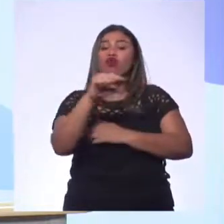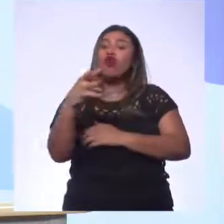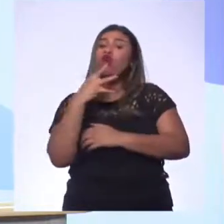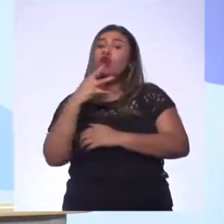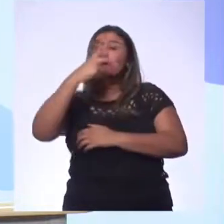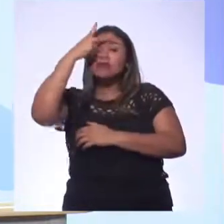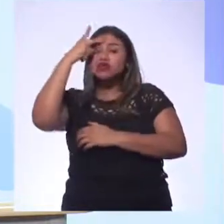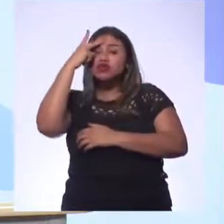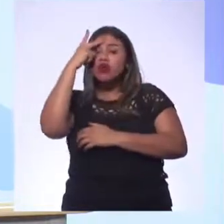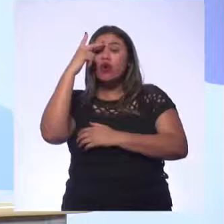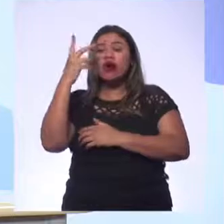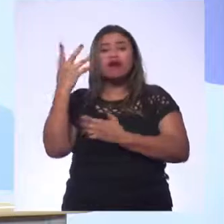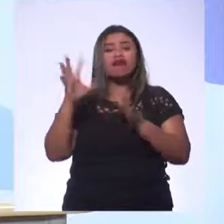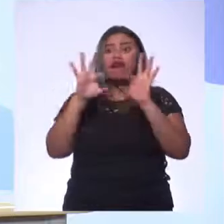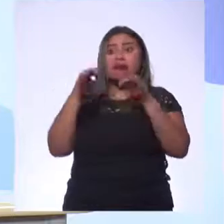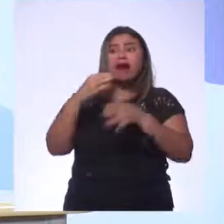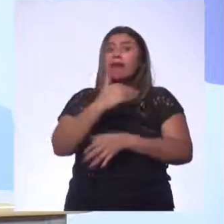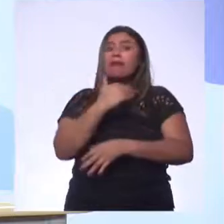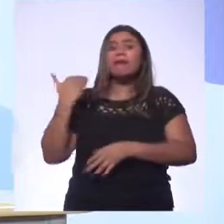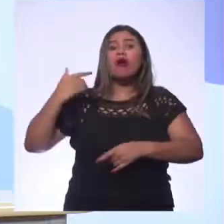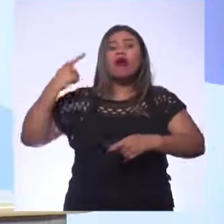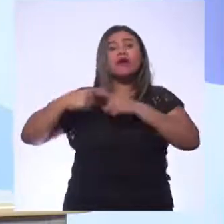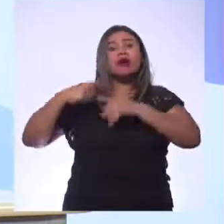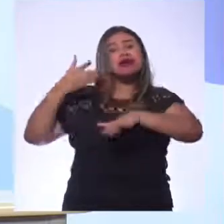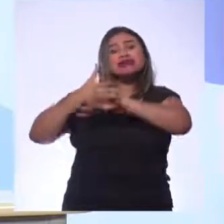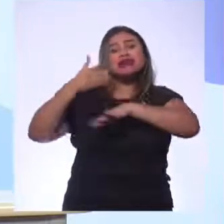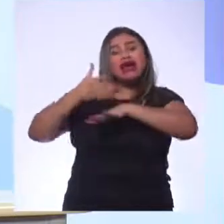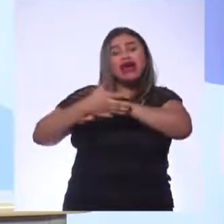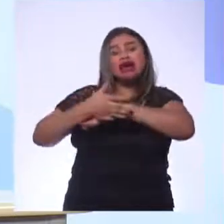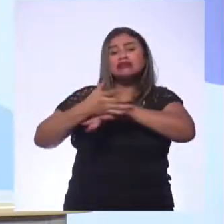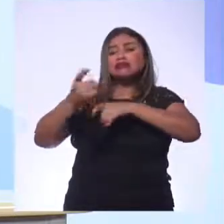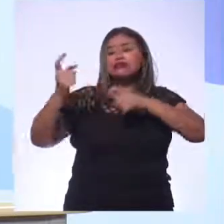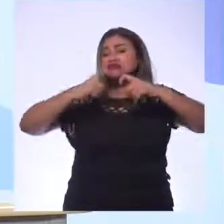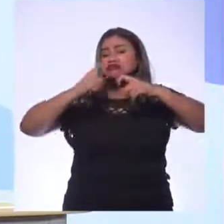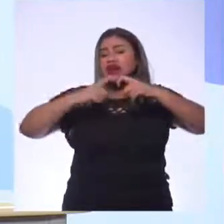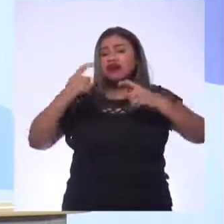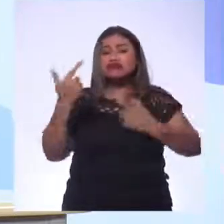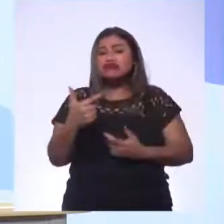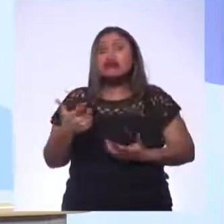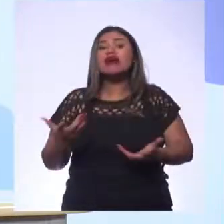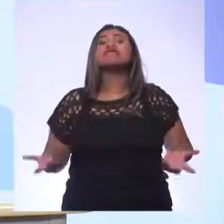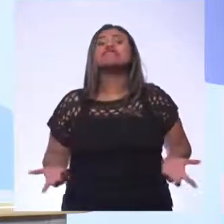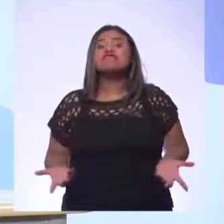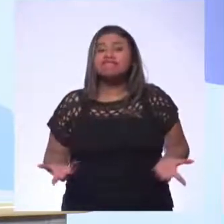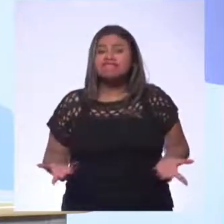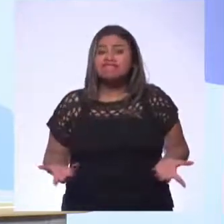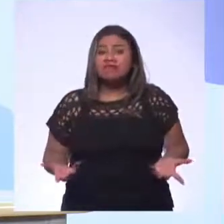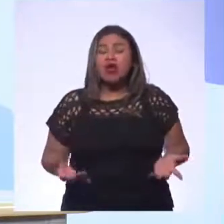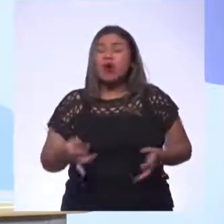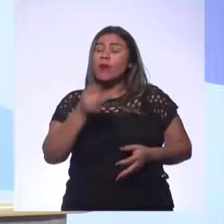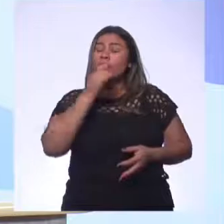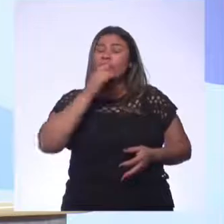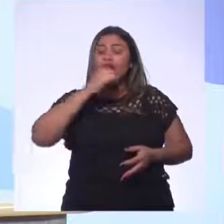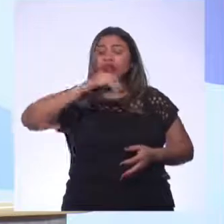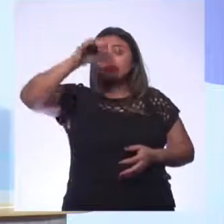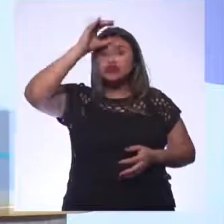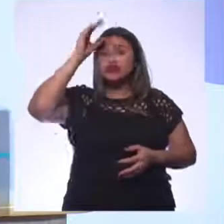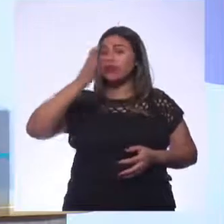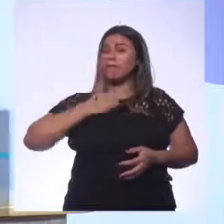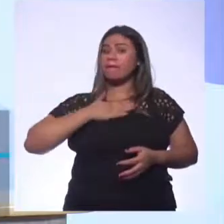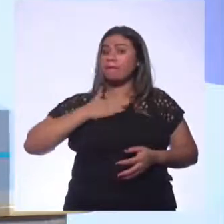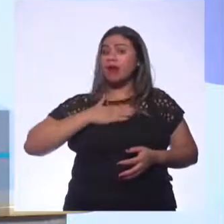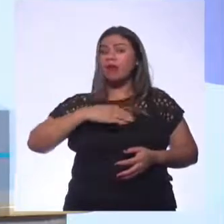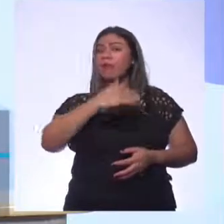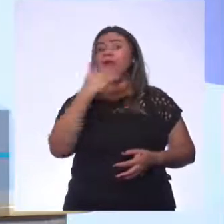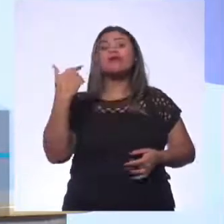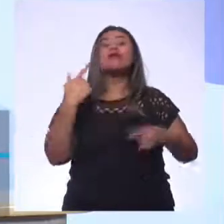teve atendimento à saúde, né, emergencial, sim, adequado? Então, eu tenho um tio que morreu porque